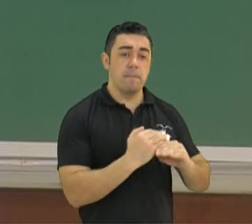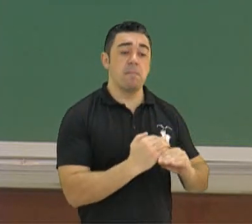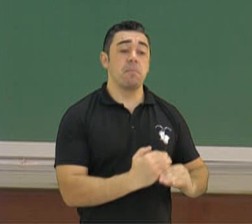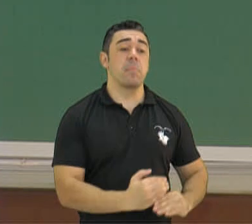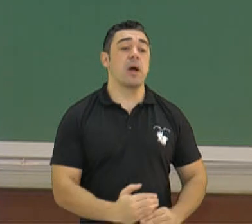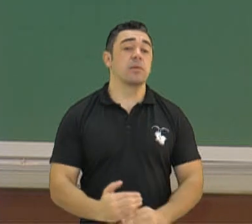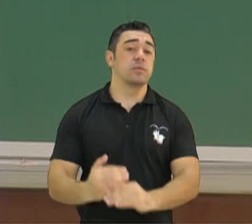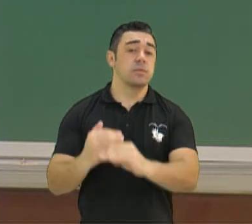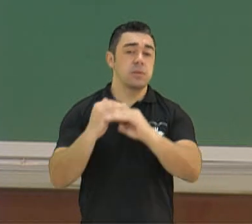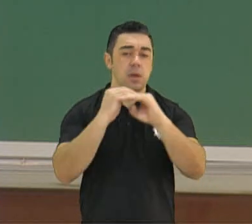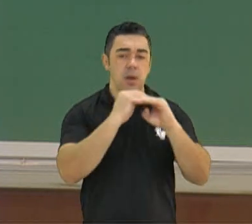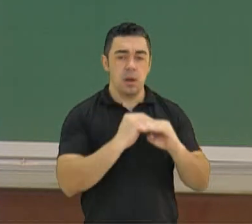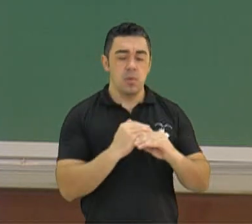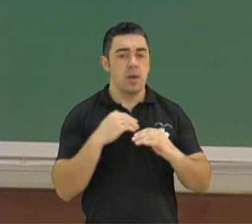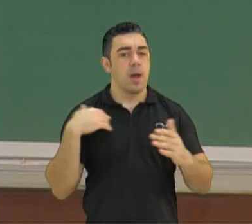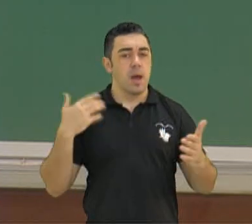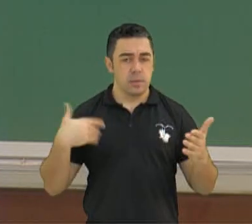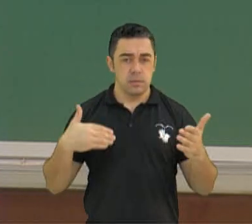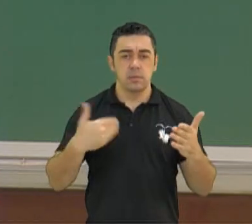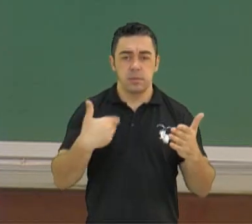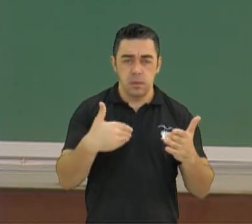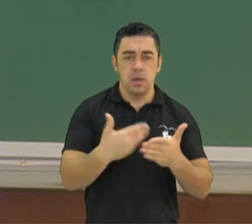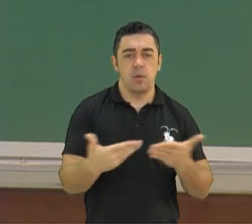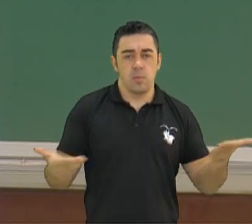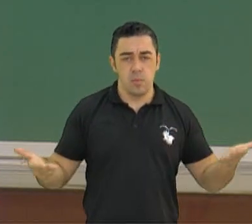sendo aperfeiçoado até os dias de hoje.